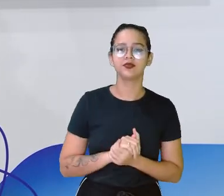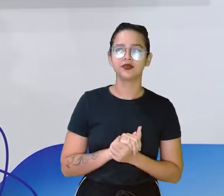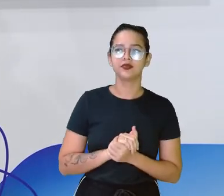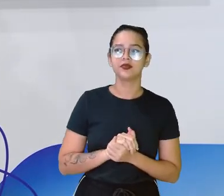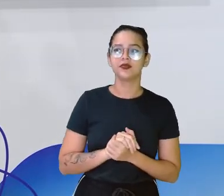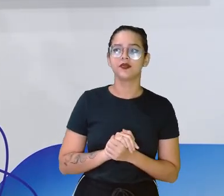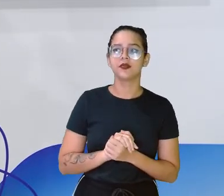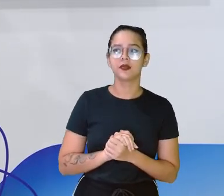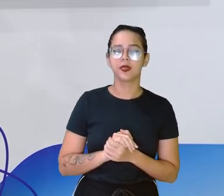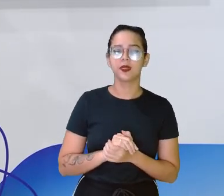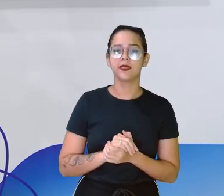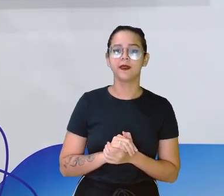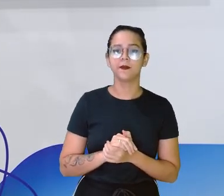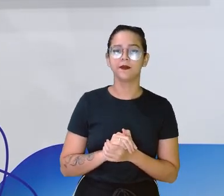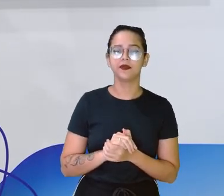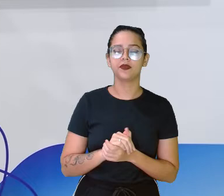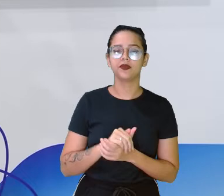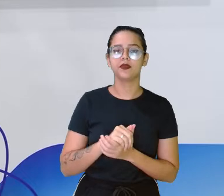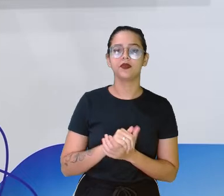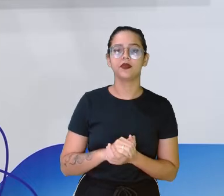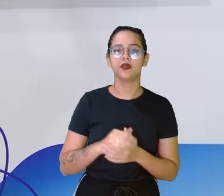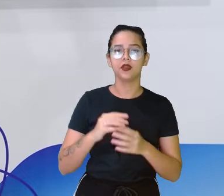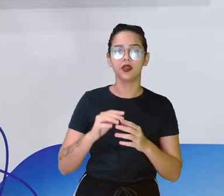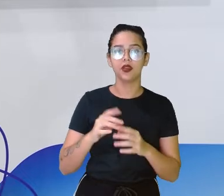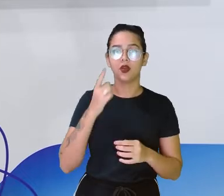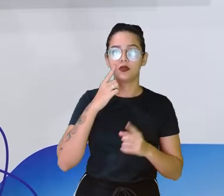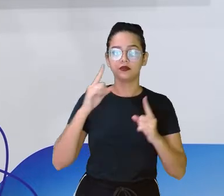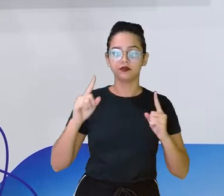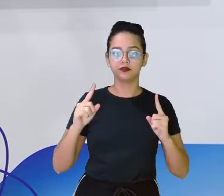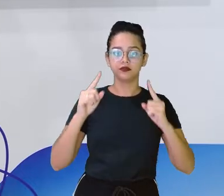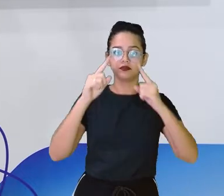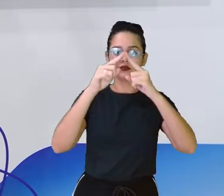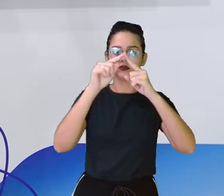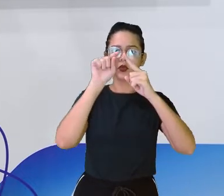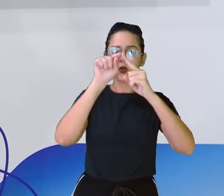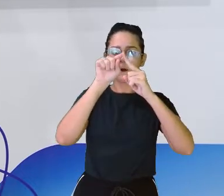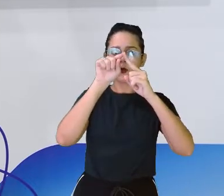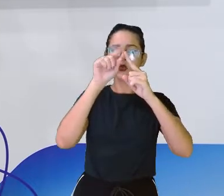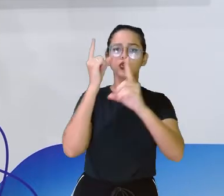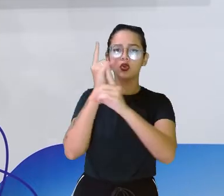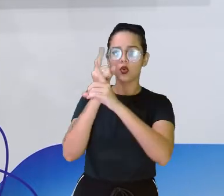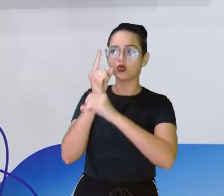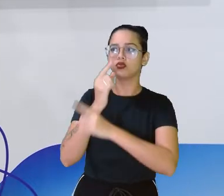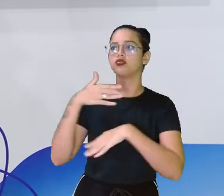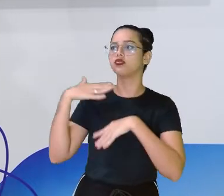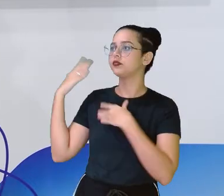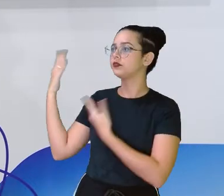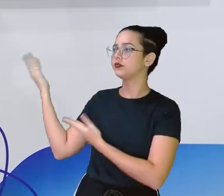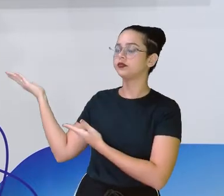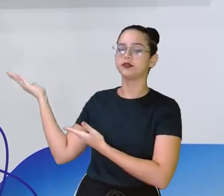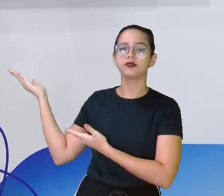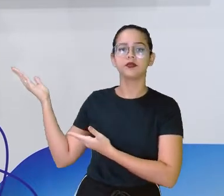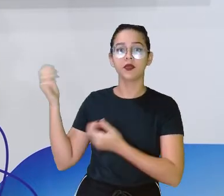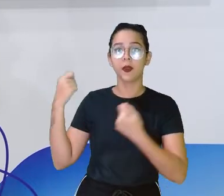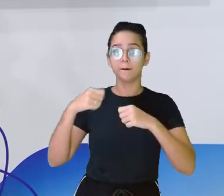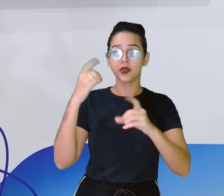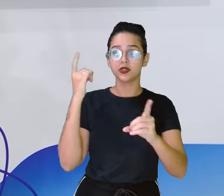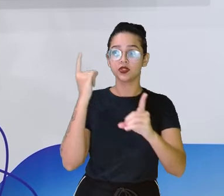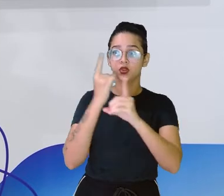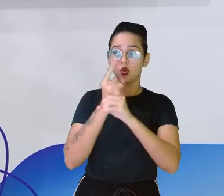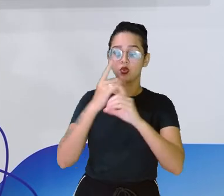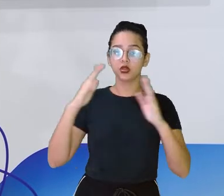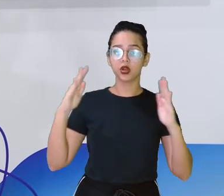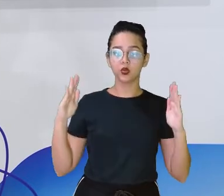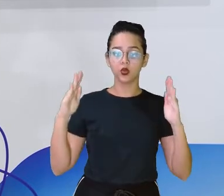das minhas arestas na pirâmide é num vértice só. Eu preciso encontrar